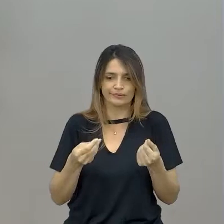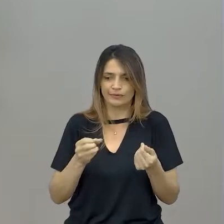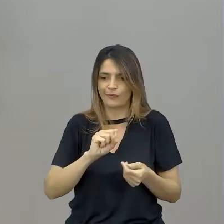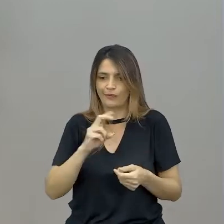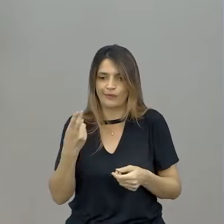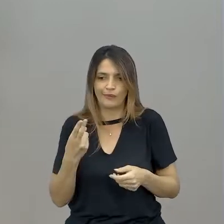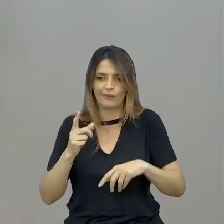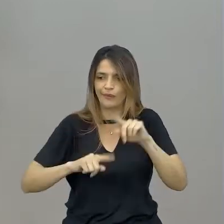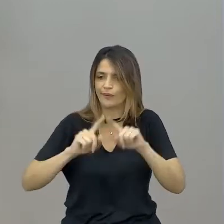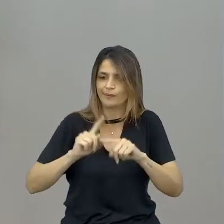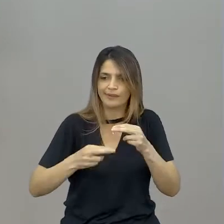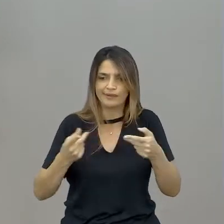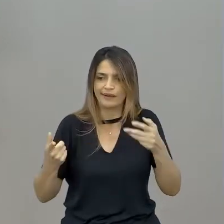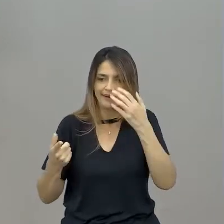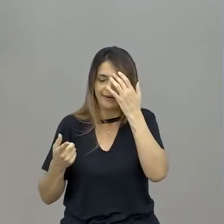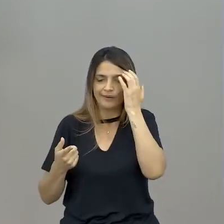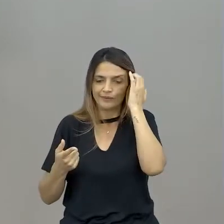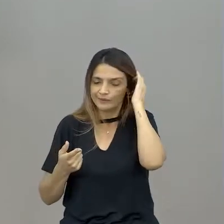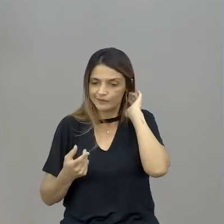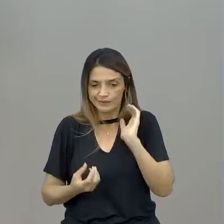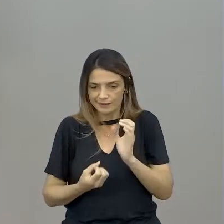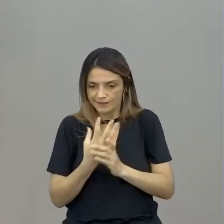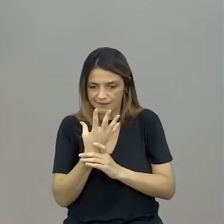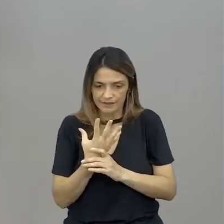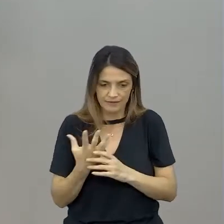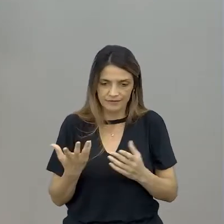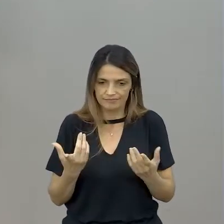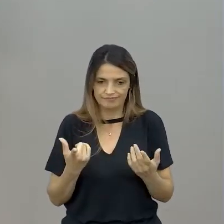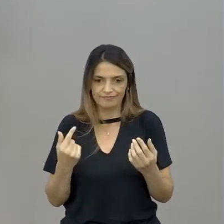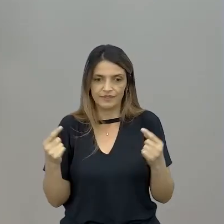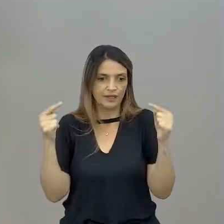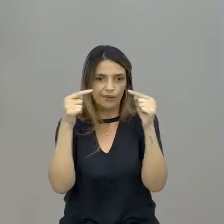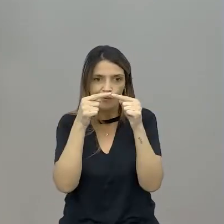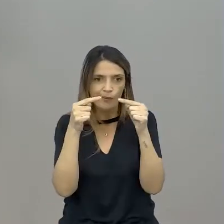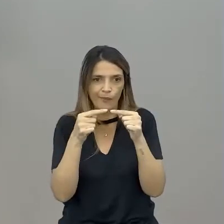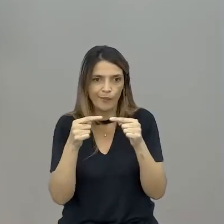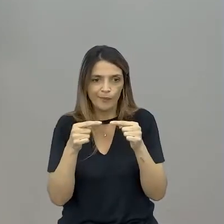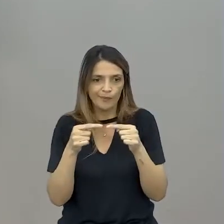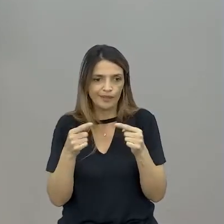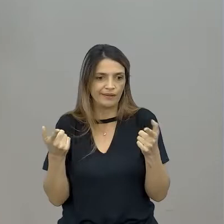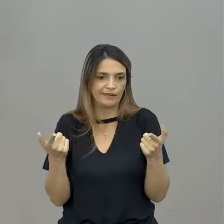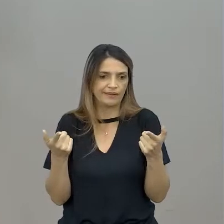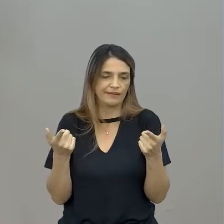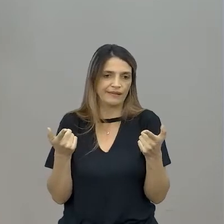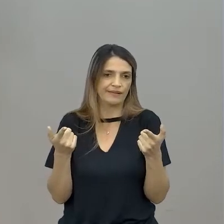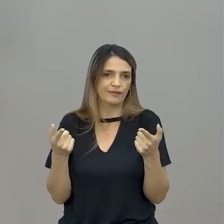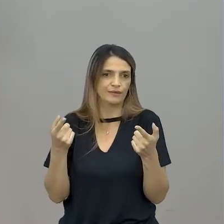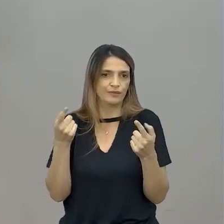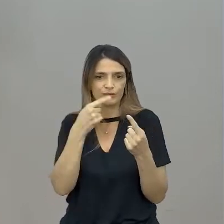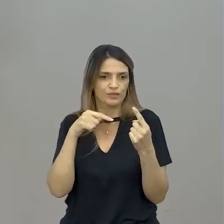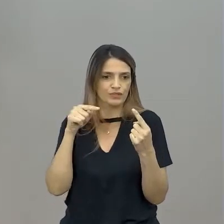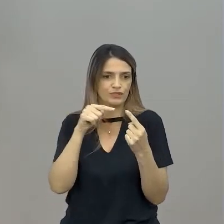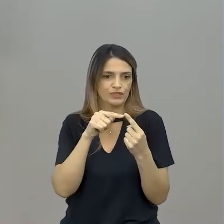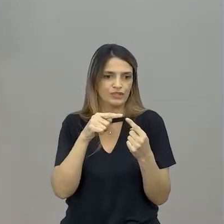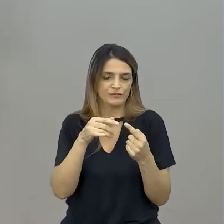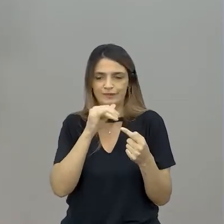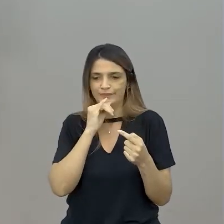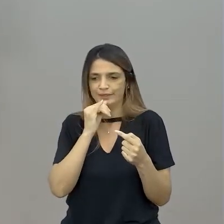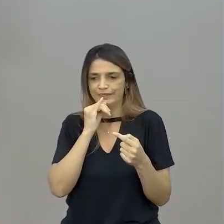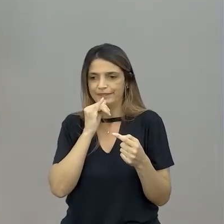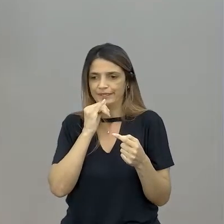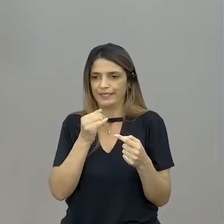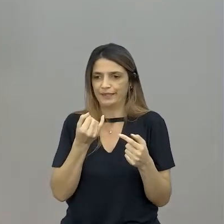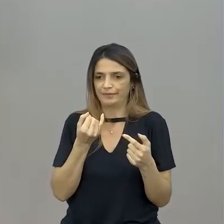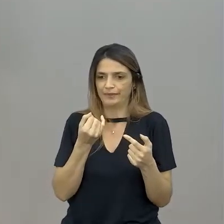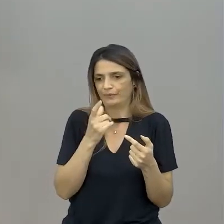algo material que vá de acordo ali com o seu objeto, que é o nosso córrego, né? Despoluir aquele